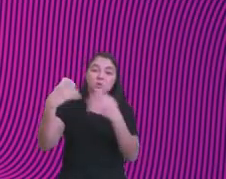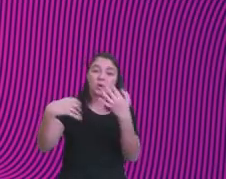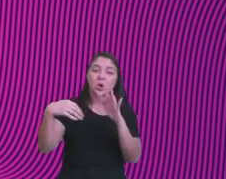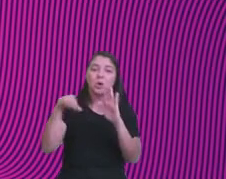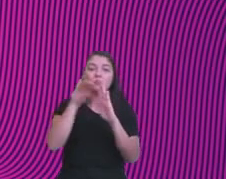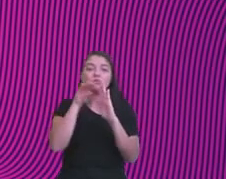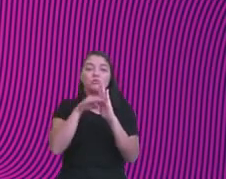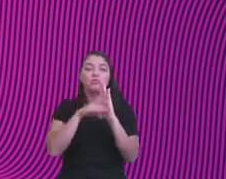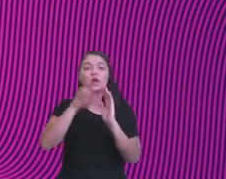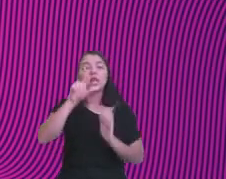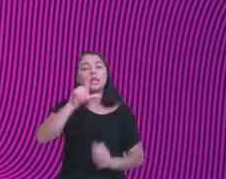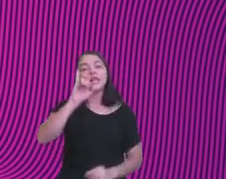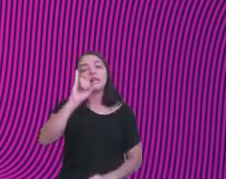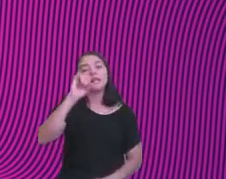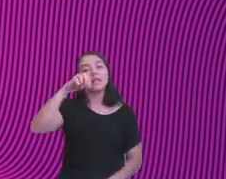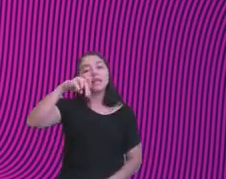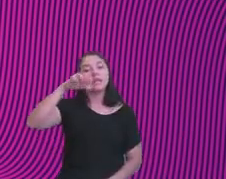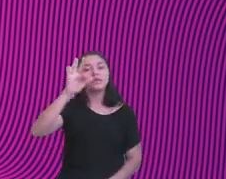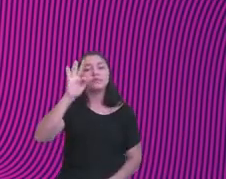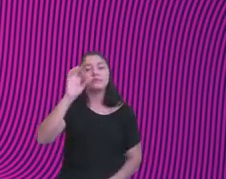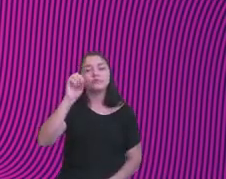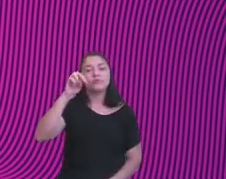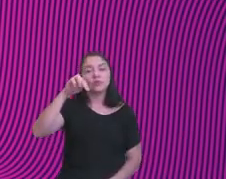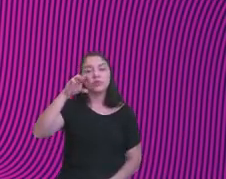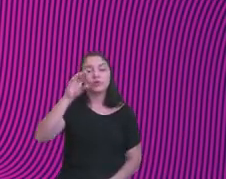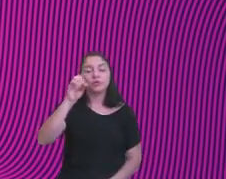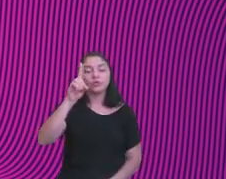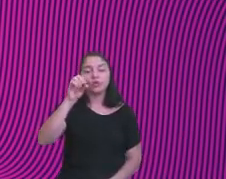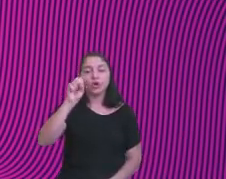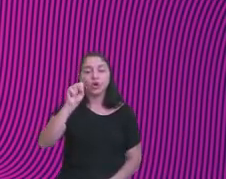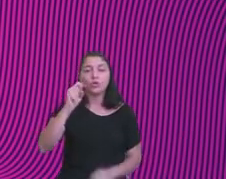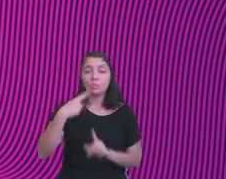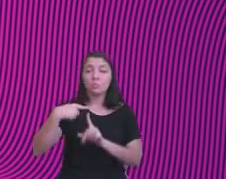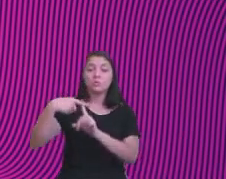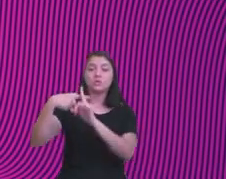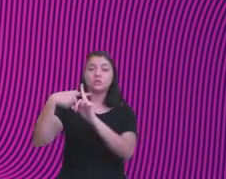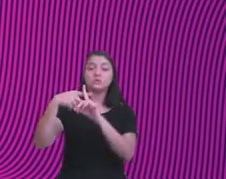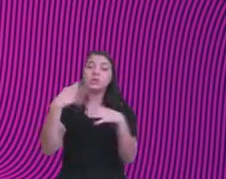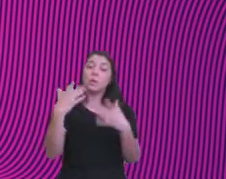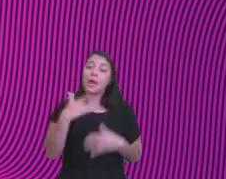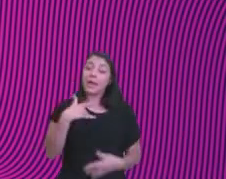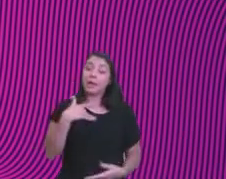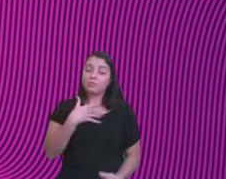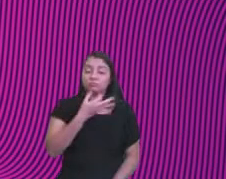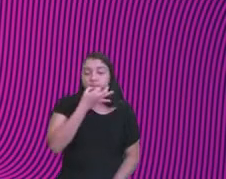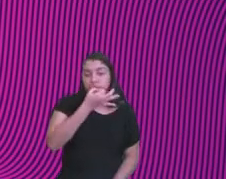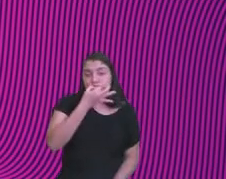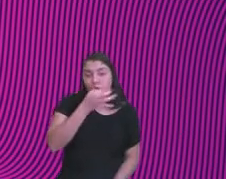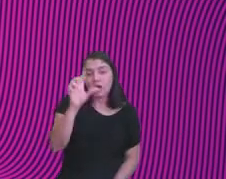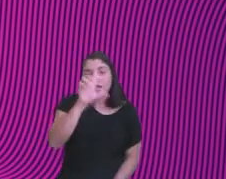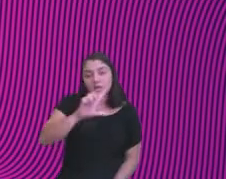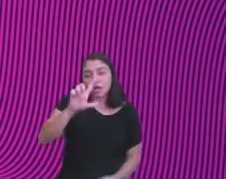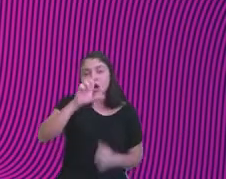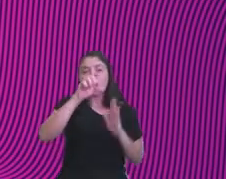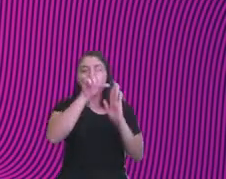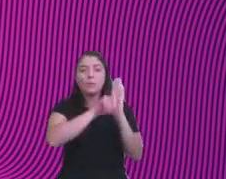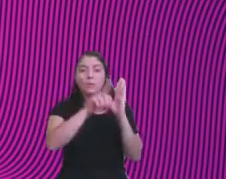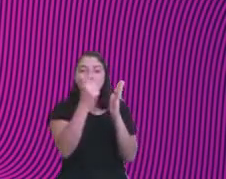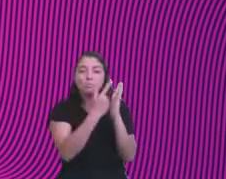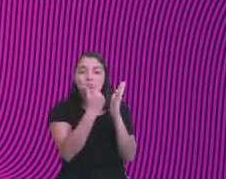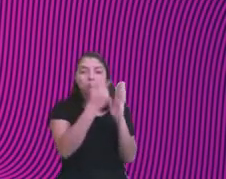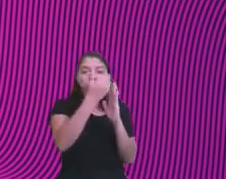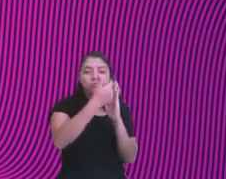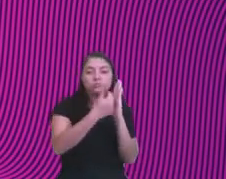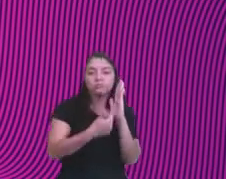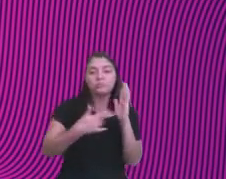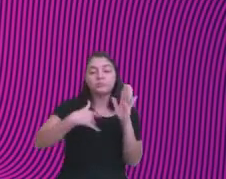invasão extramural, no meu entender, eu acho que a maior parte da literatura é consonante disso, é um tratamento